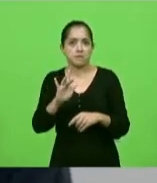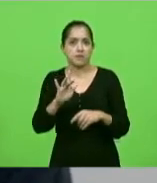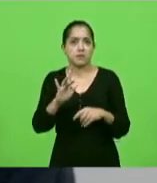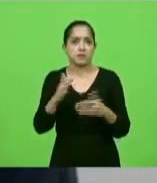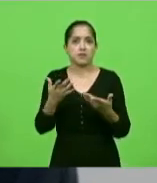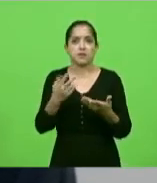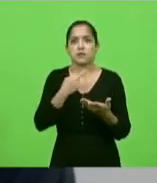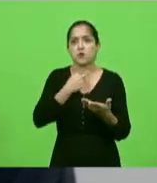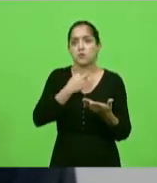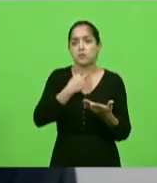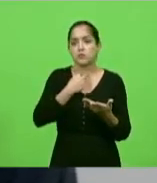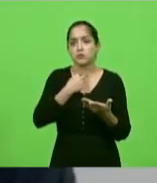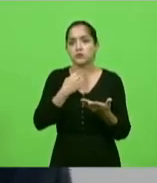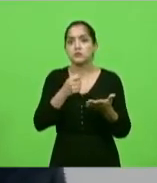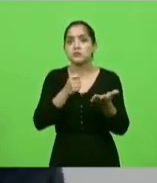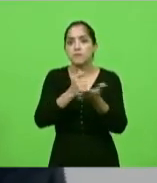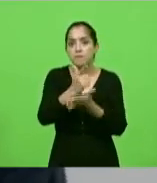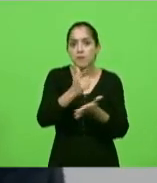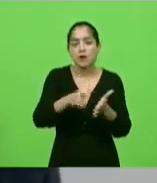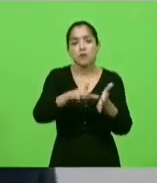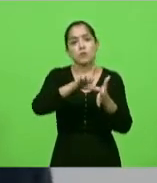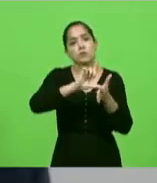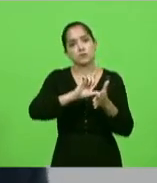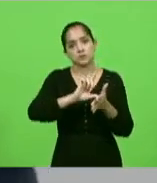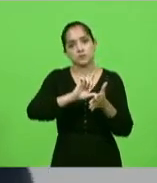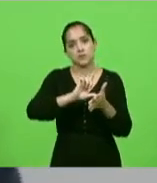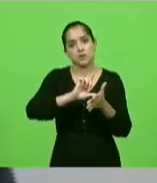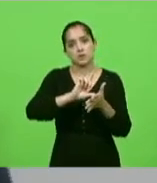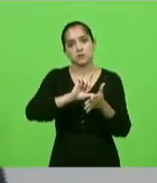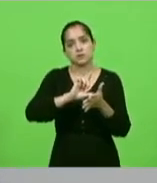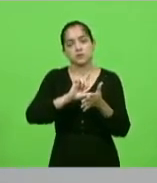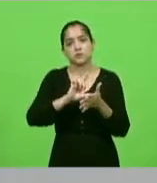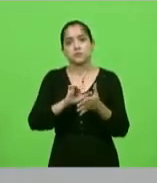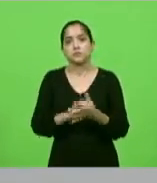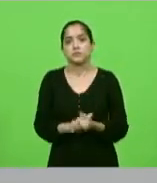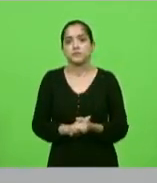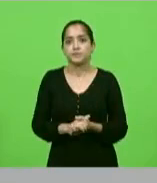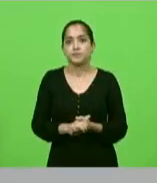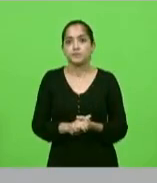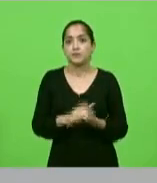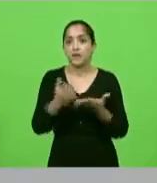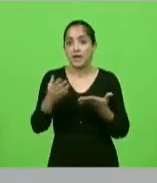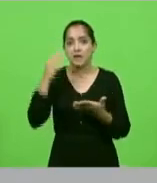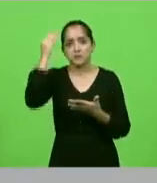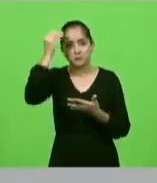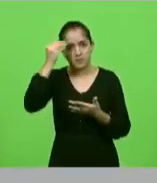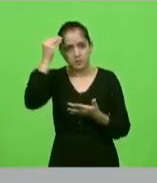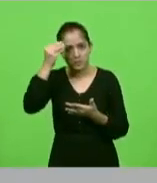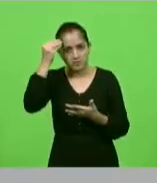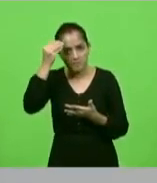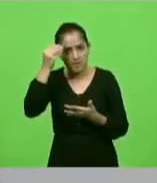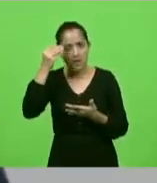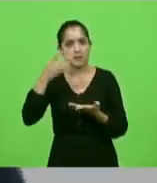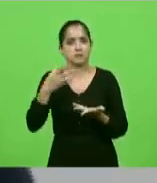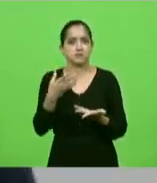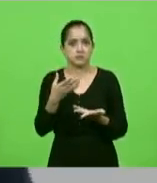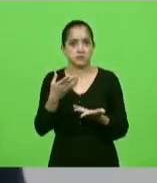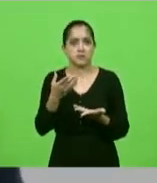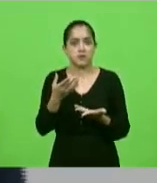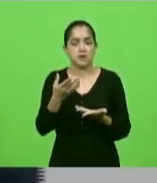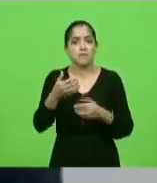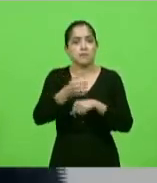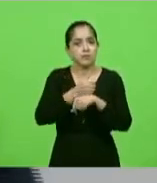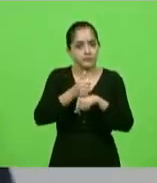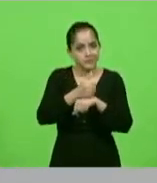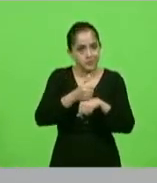poderia ser empreendido o pagamento de forma antecipada. Não bastasse a sua experiência profissional e acadêmica,